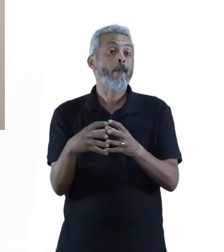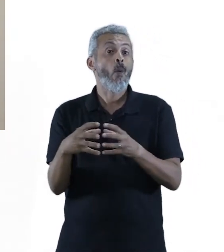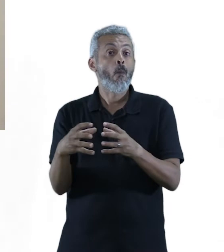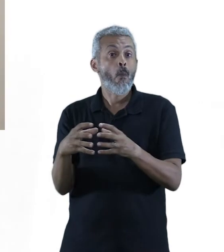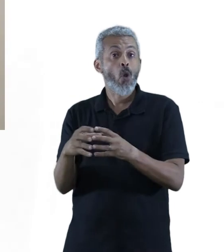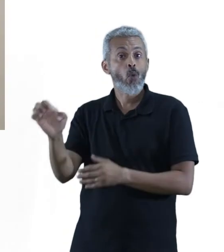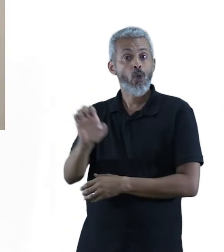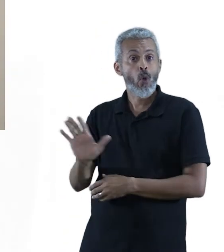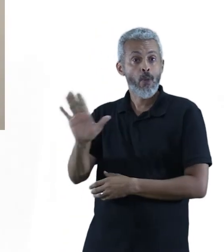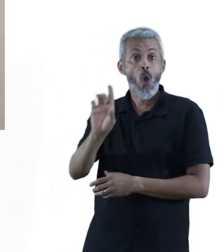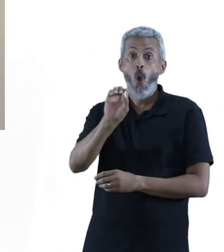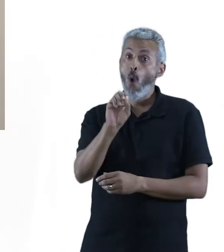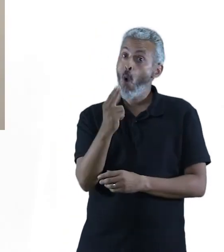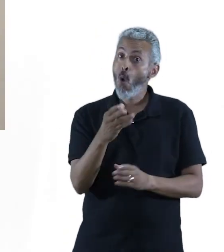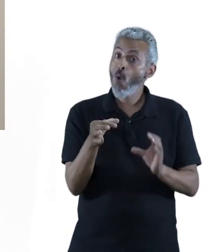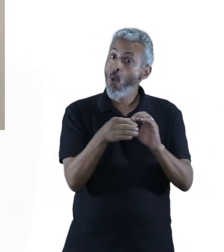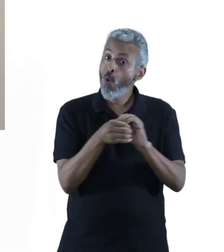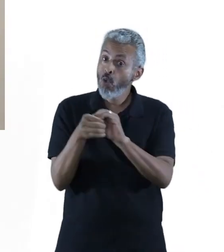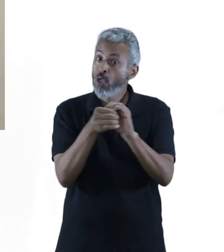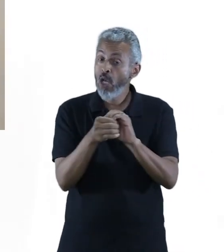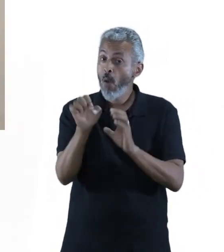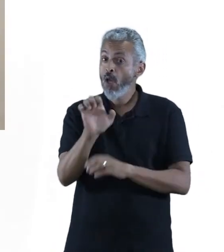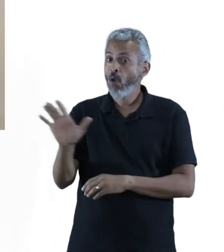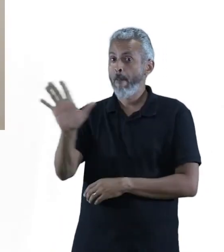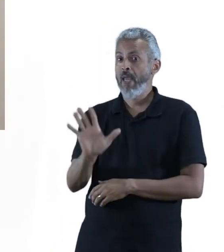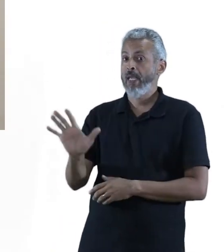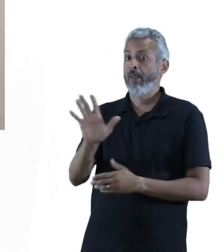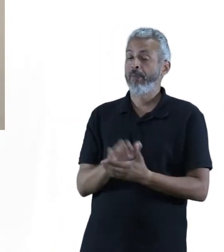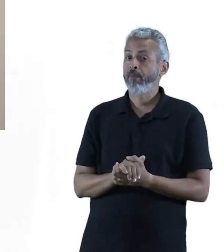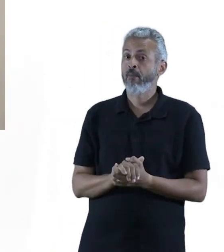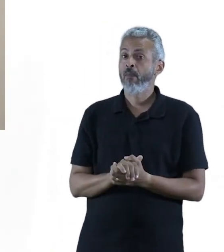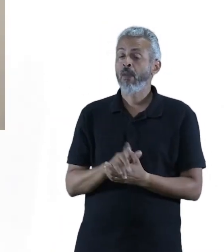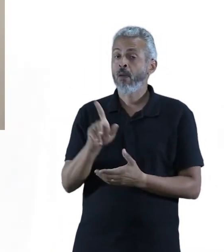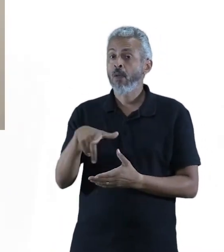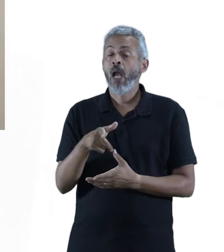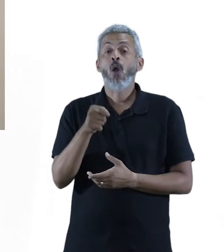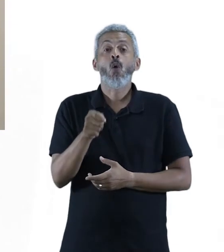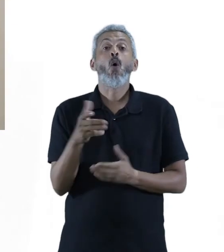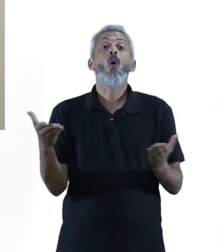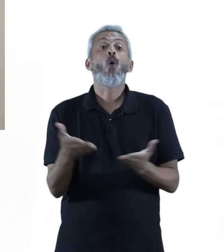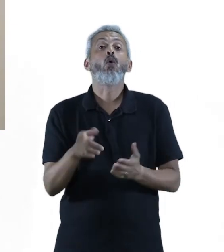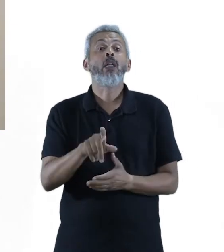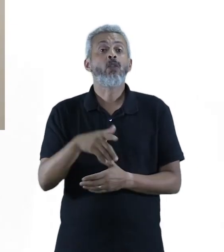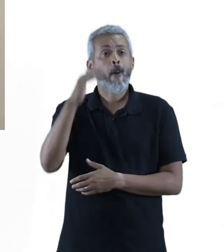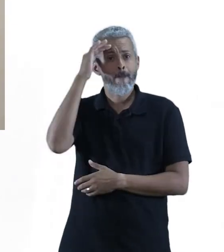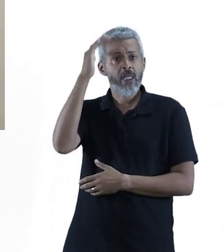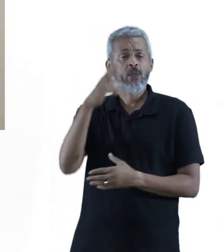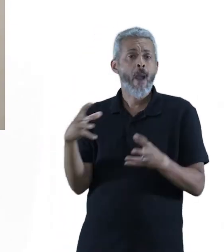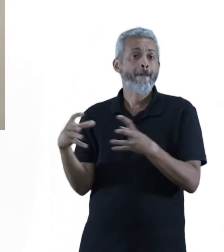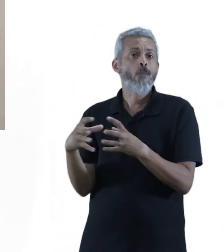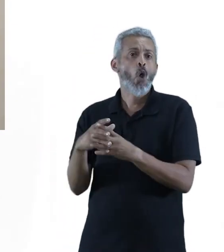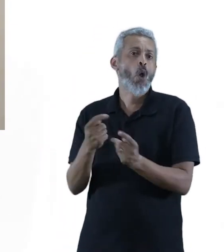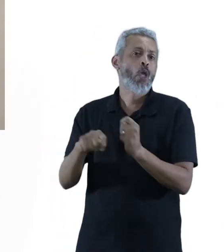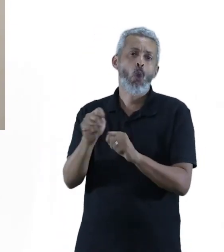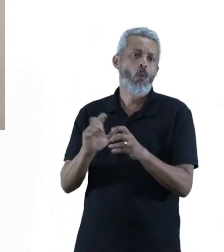na frente o chamado Bloco Europeu ou a União Europeia. Fundamental, claro, tá? Para que a gente